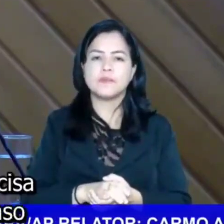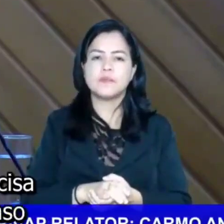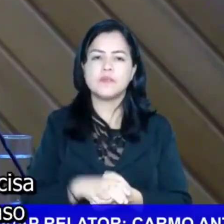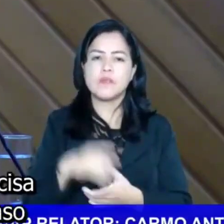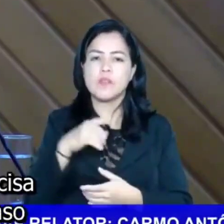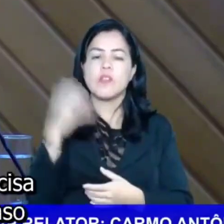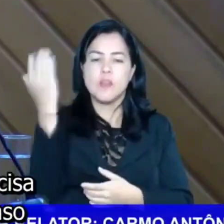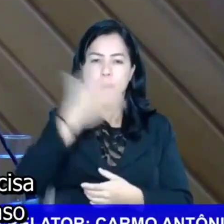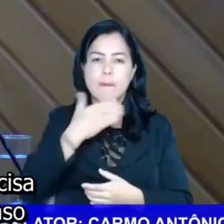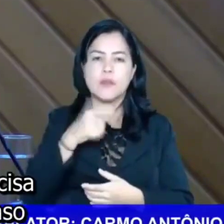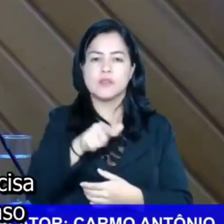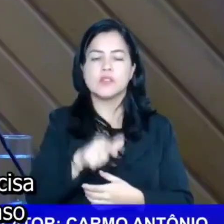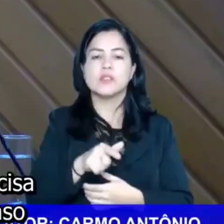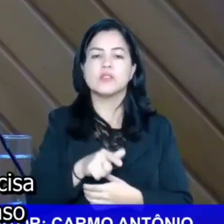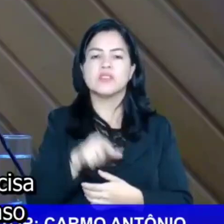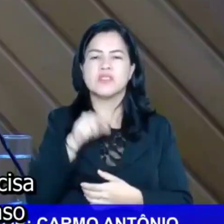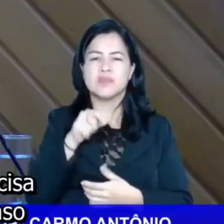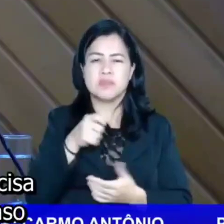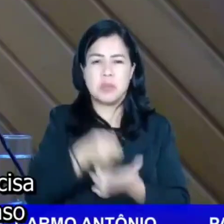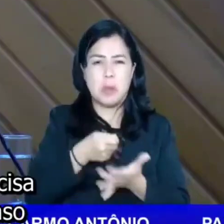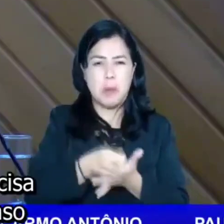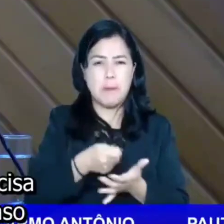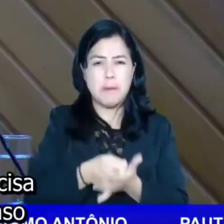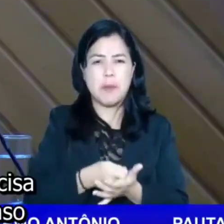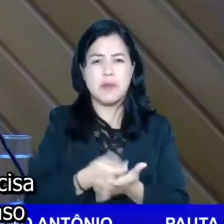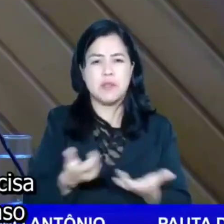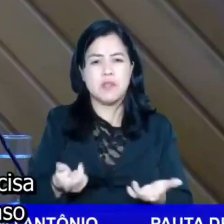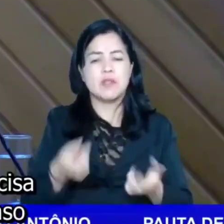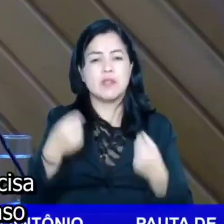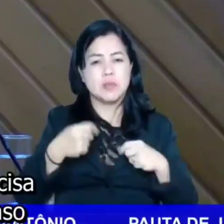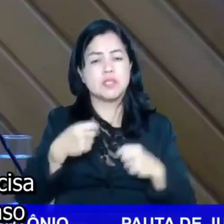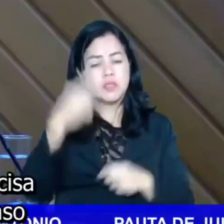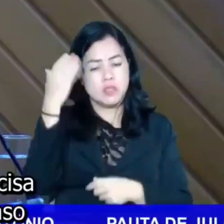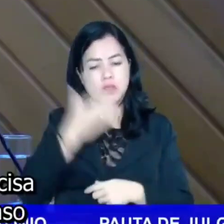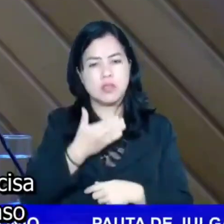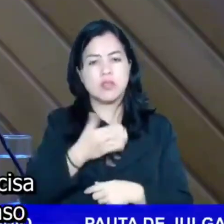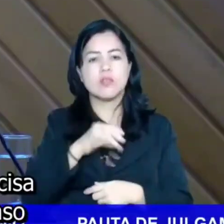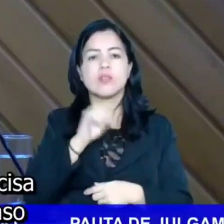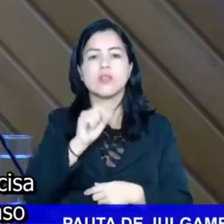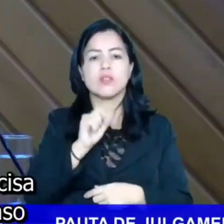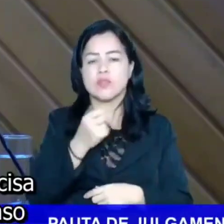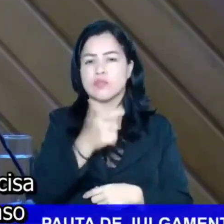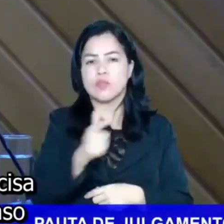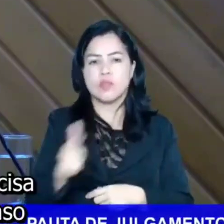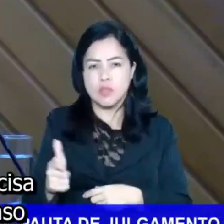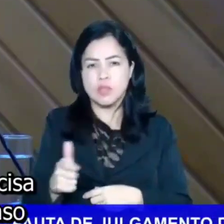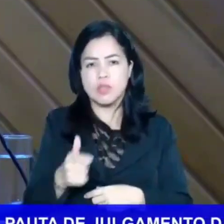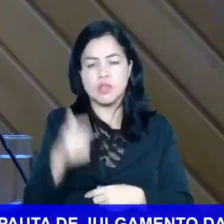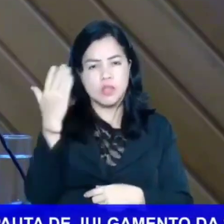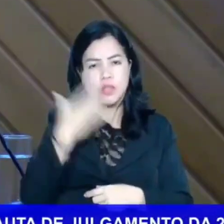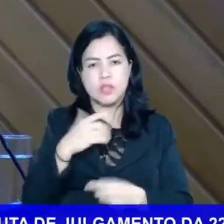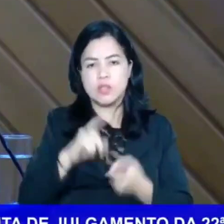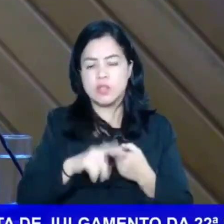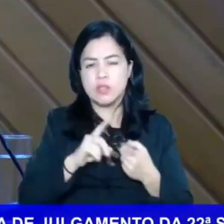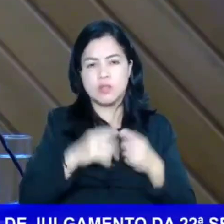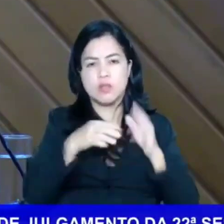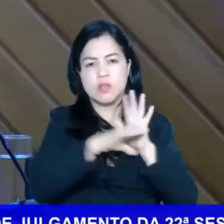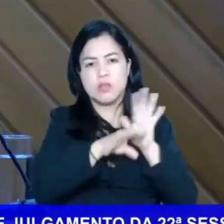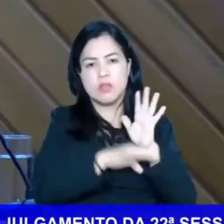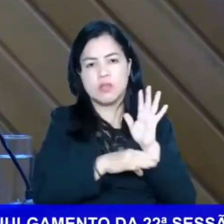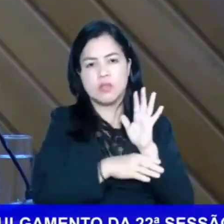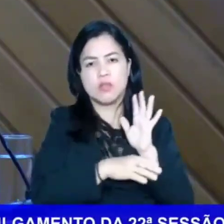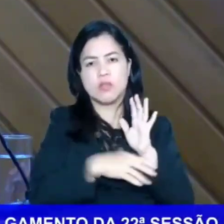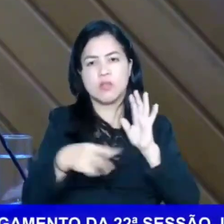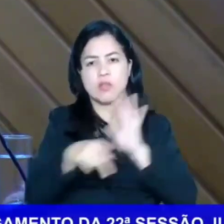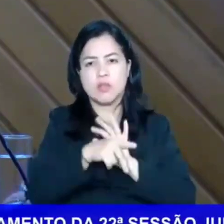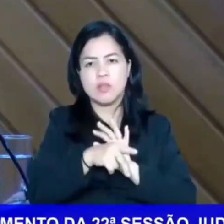A prova da gravidade do abuso, ela precisa ser evidenciada, o que não foi nesse caso.